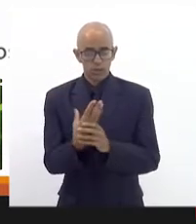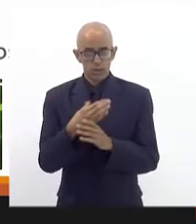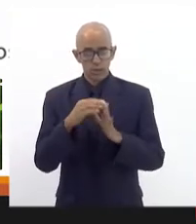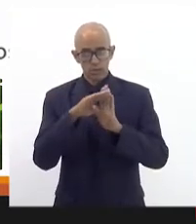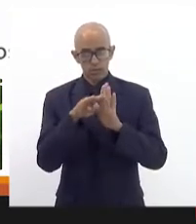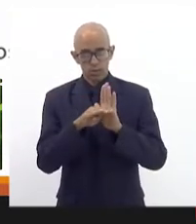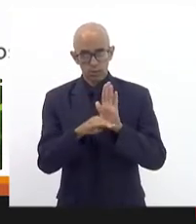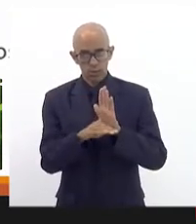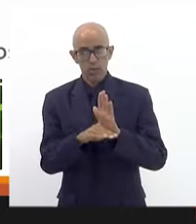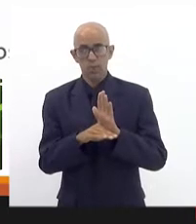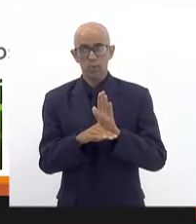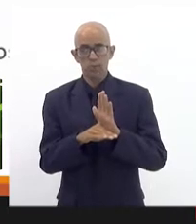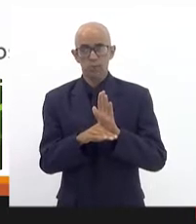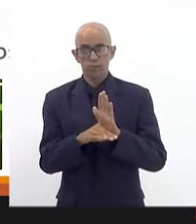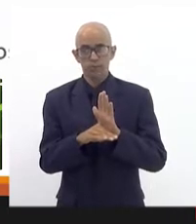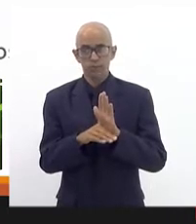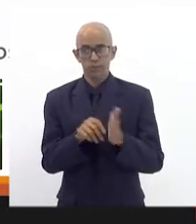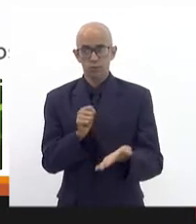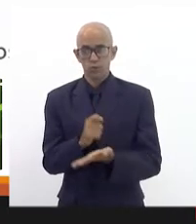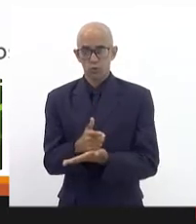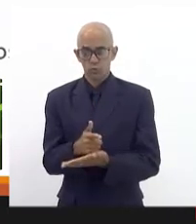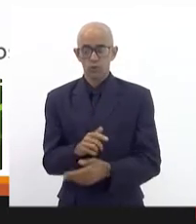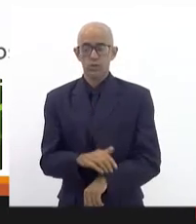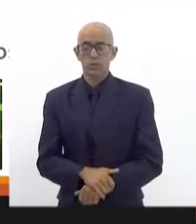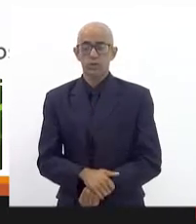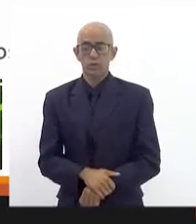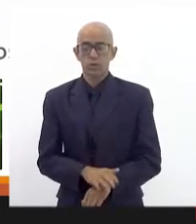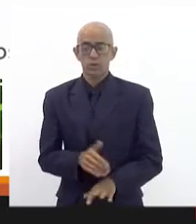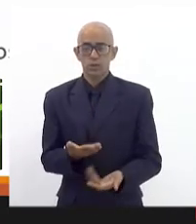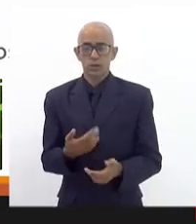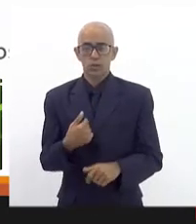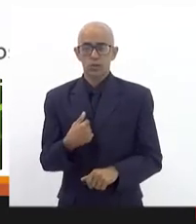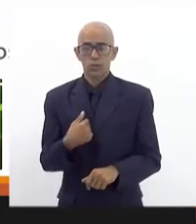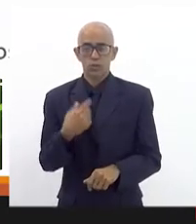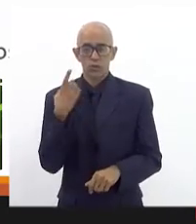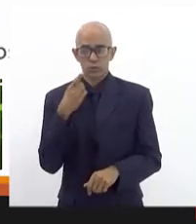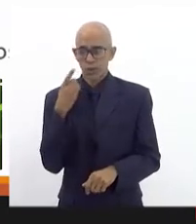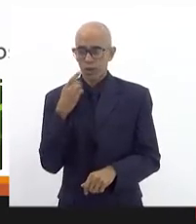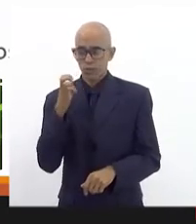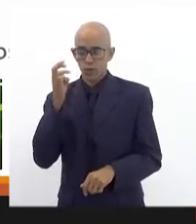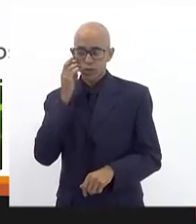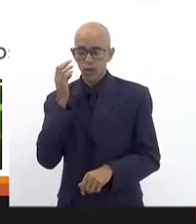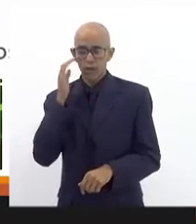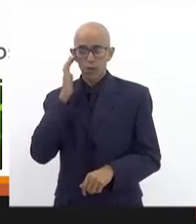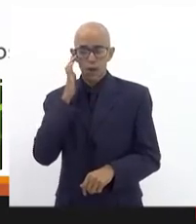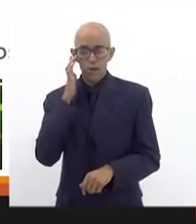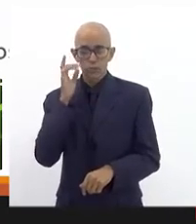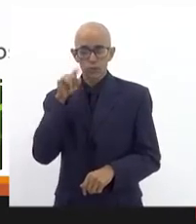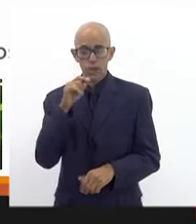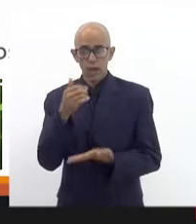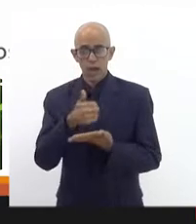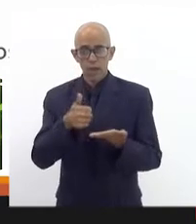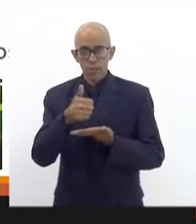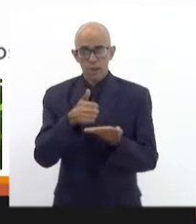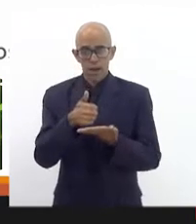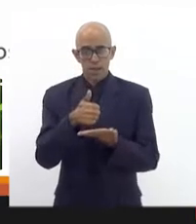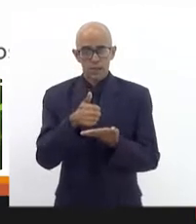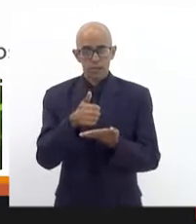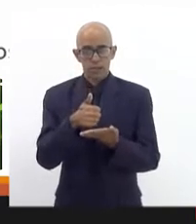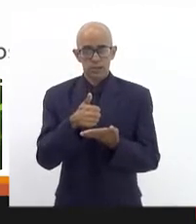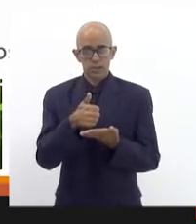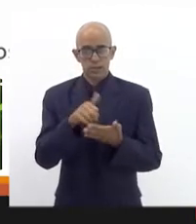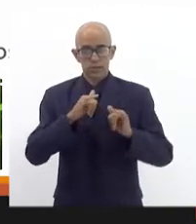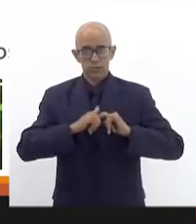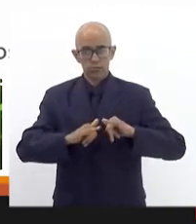públicas para inovação. Eu acho, deputado Valdec, que isso é a base da que a minuta trazia, que foi